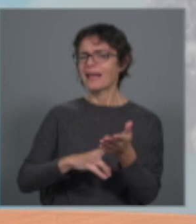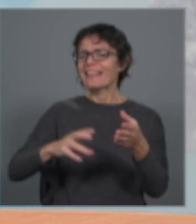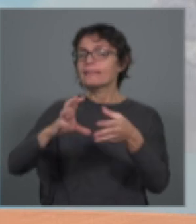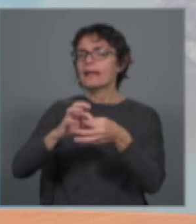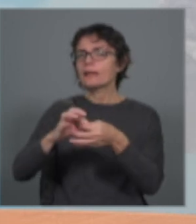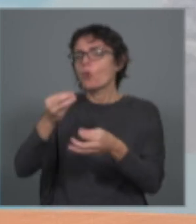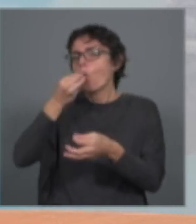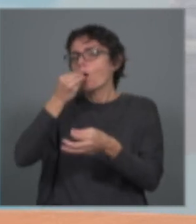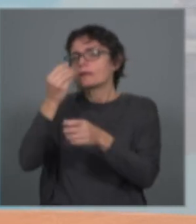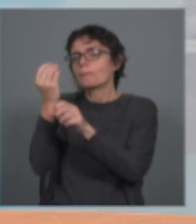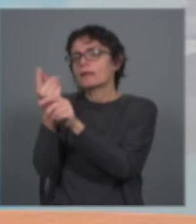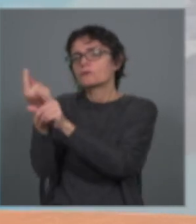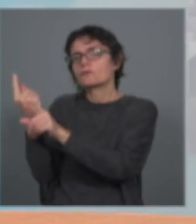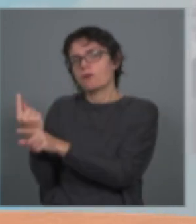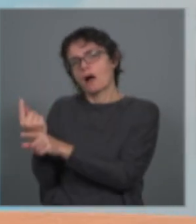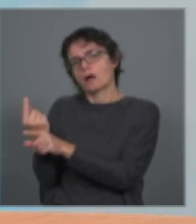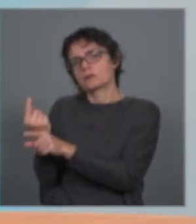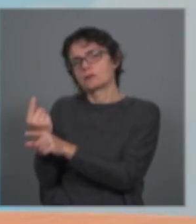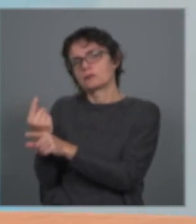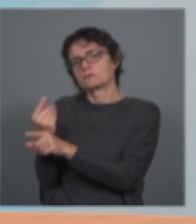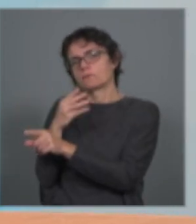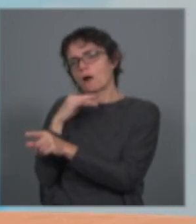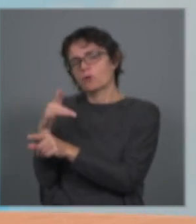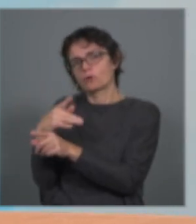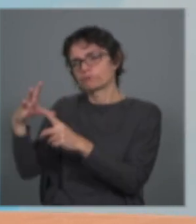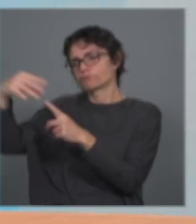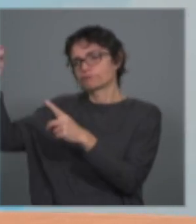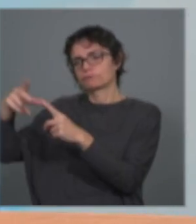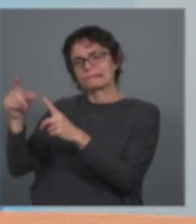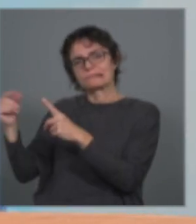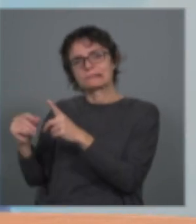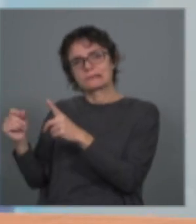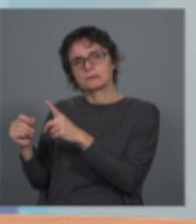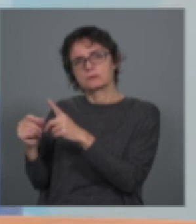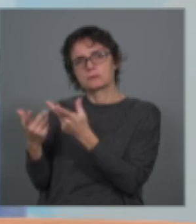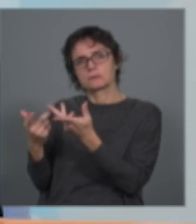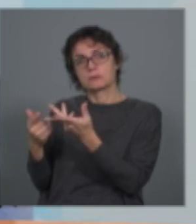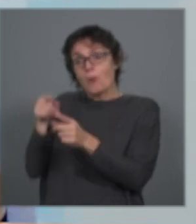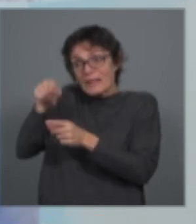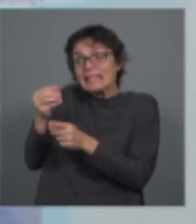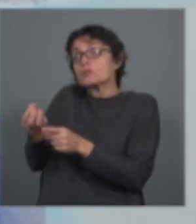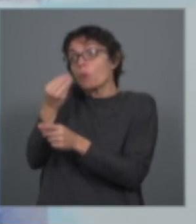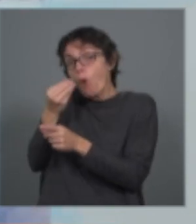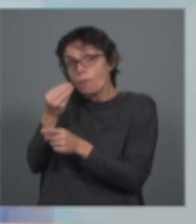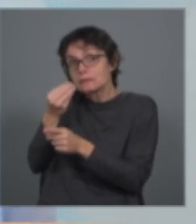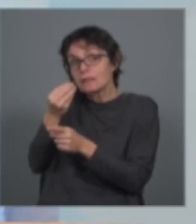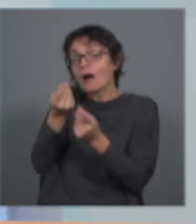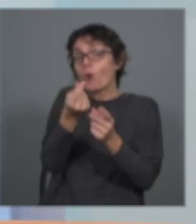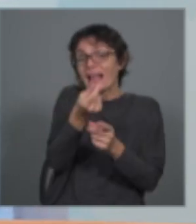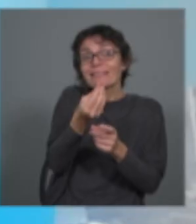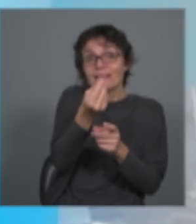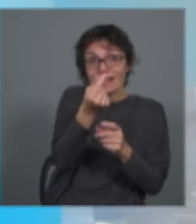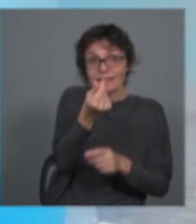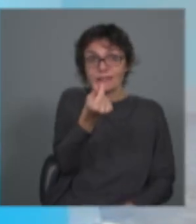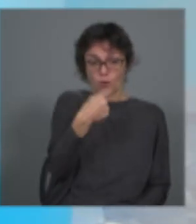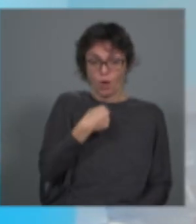trigo? Porque, não, isso é que se come. Eu acho que ainda ninguém consegue comer bitcoins. E essa diferença é o problema, não é? Essa